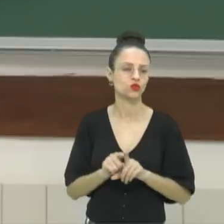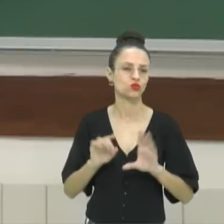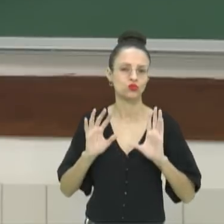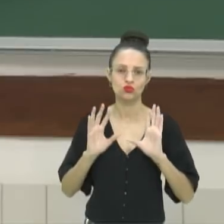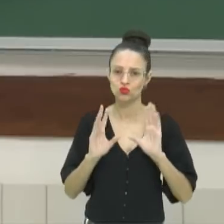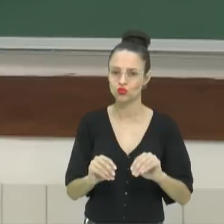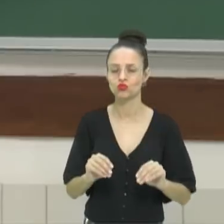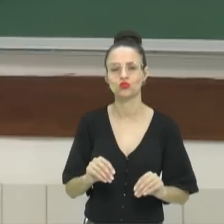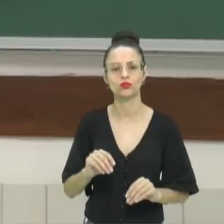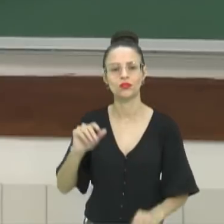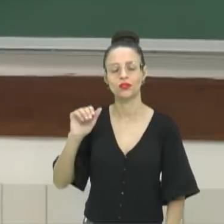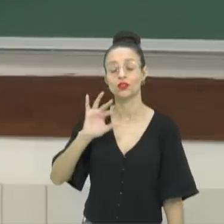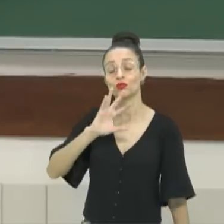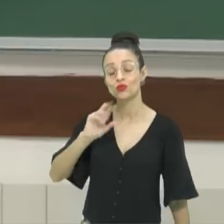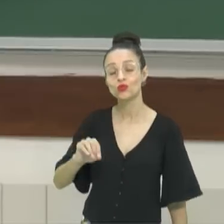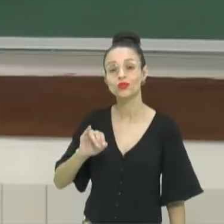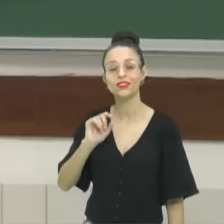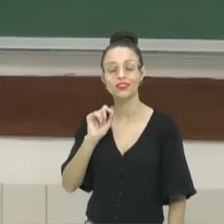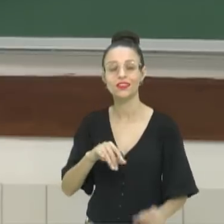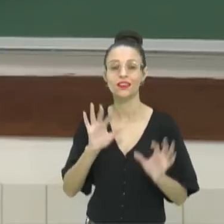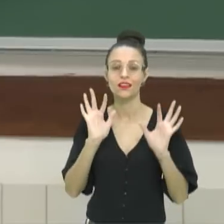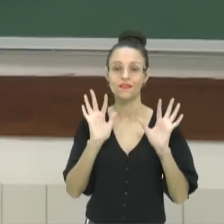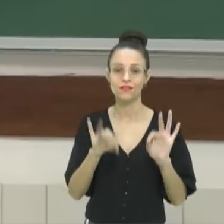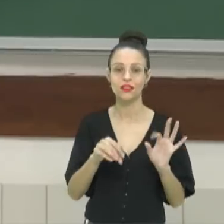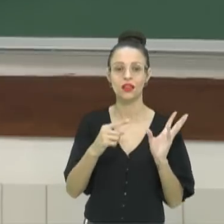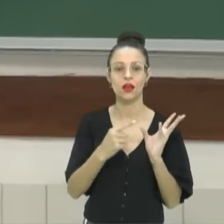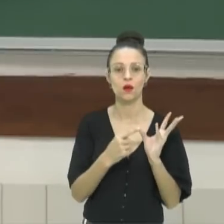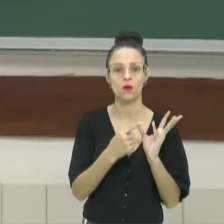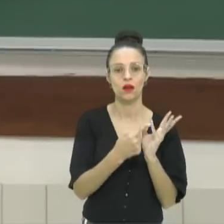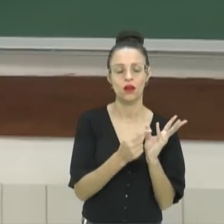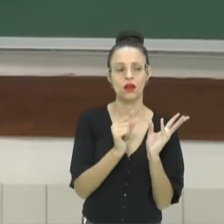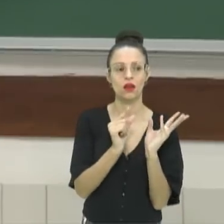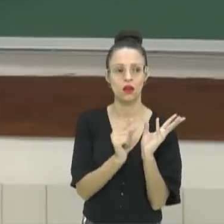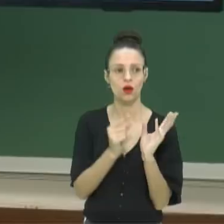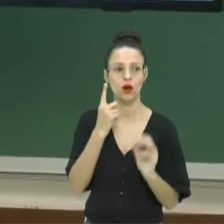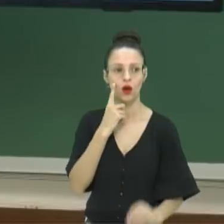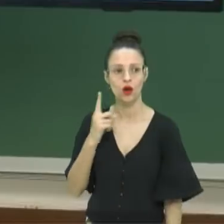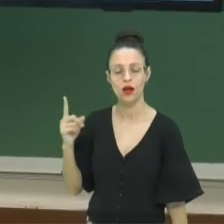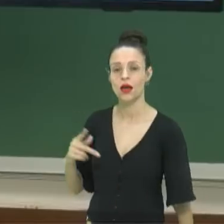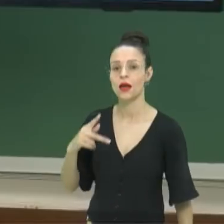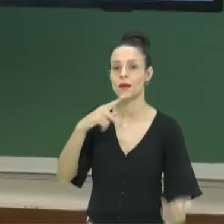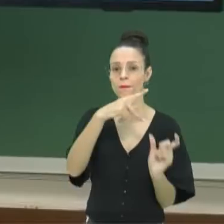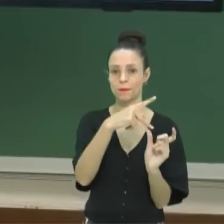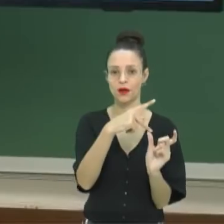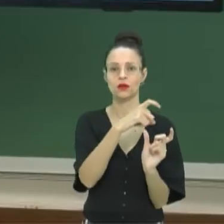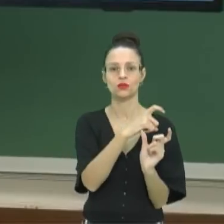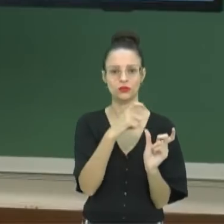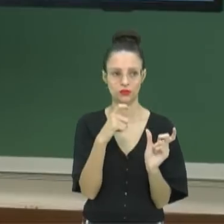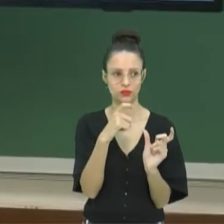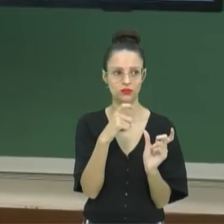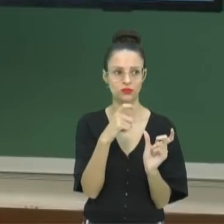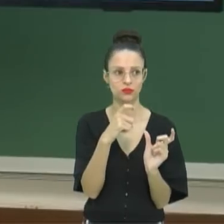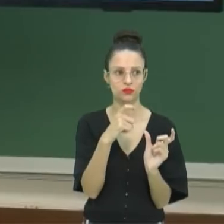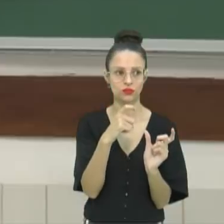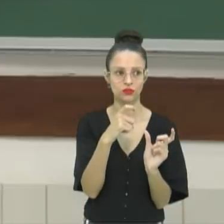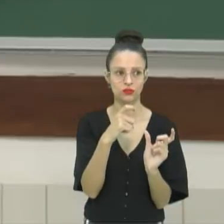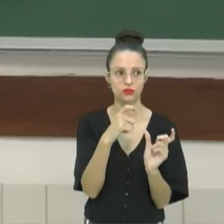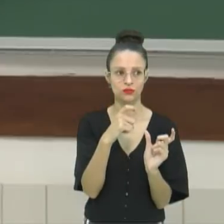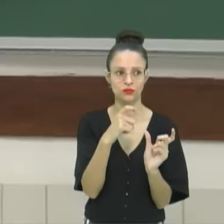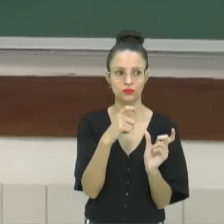e Assembleia, enfim, um monte de palavras que tem, que são, ó, paroxítonas,